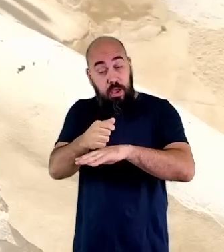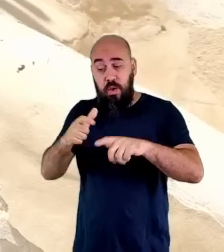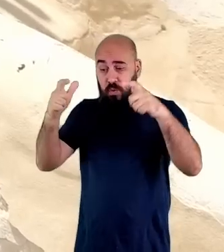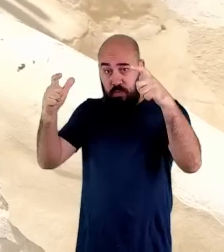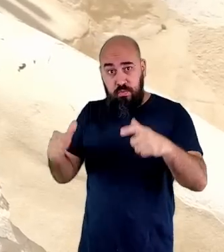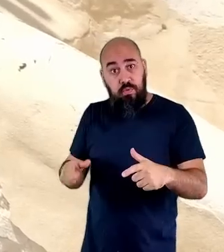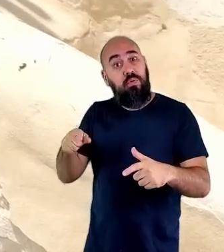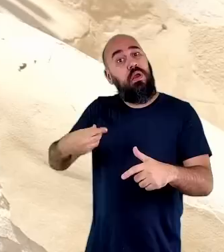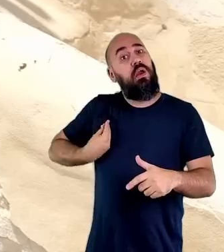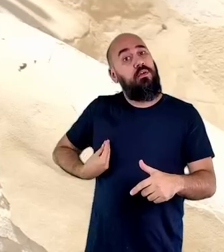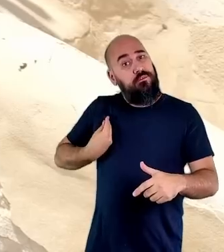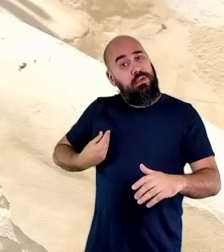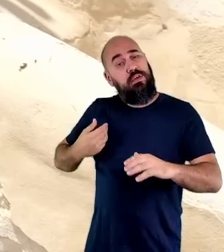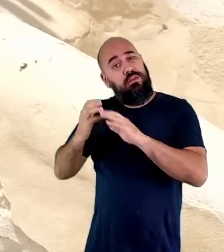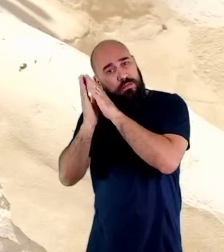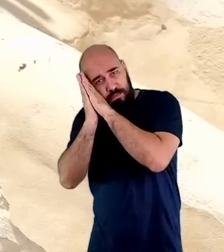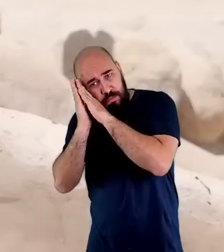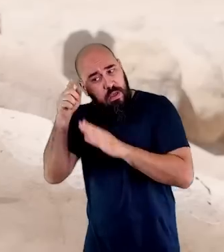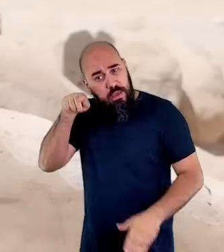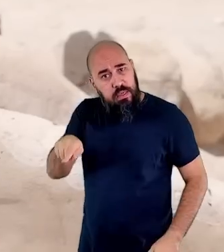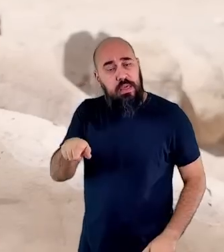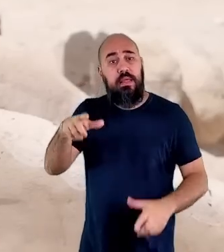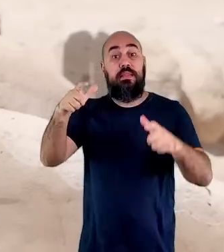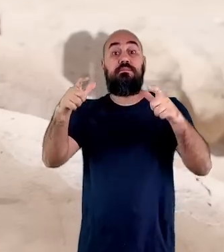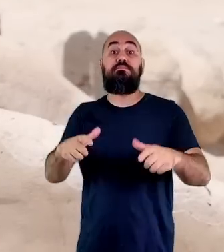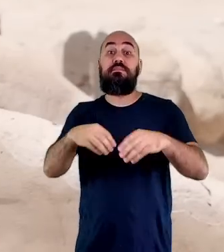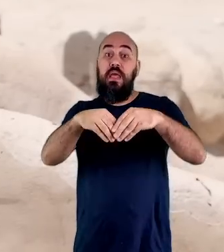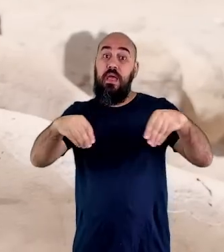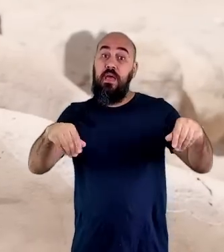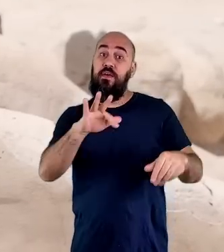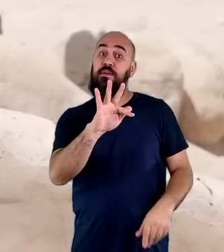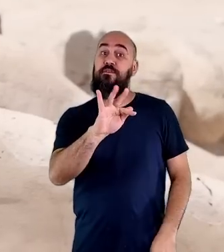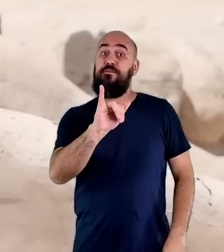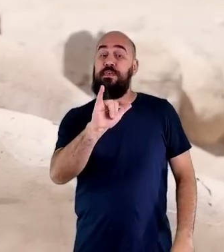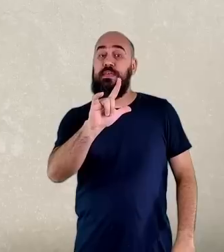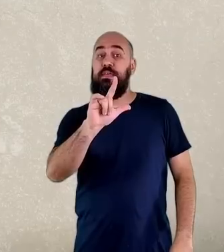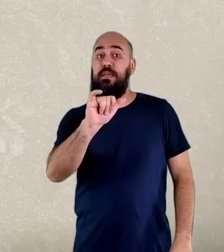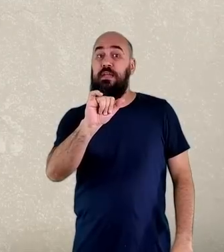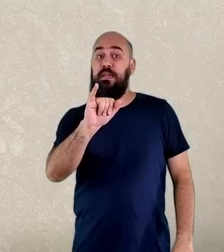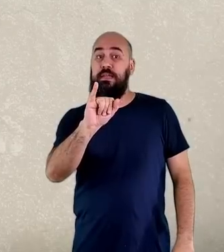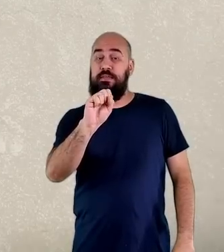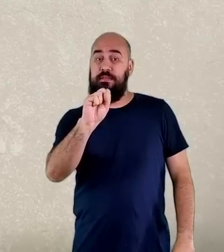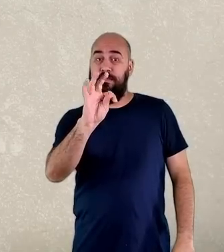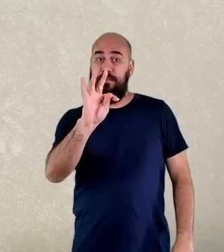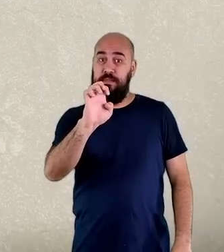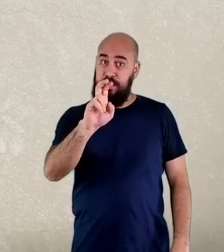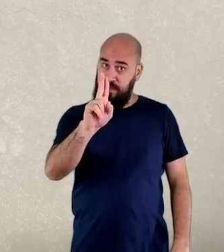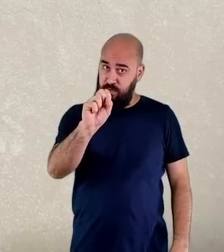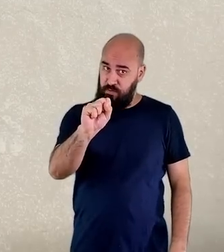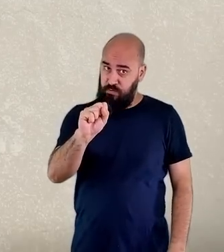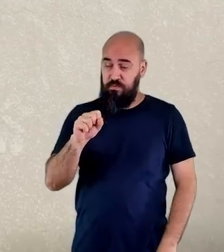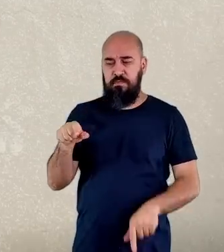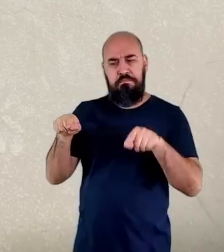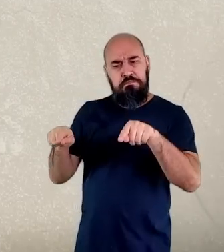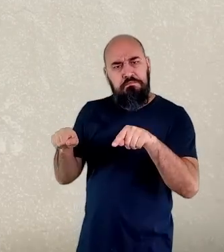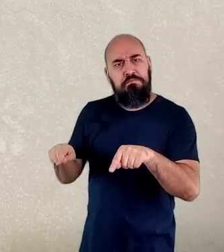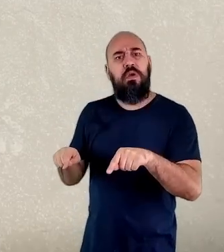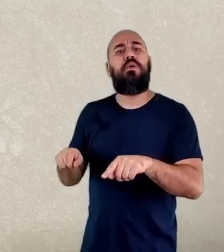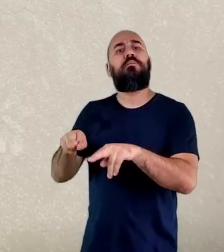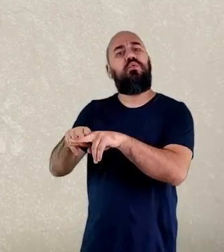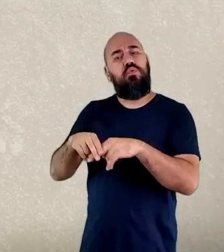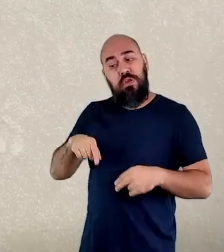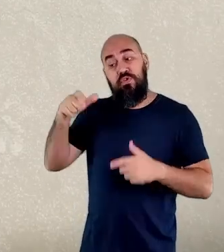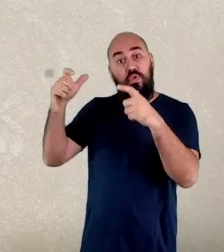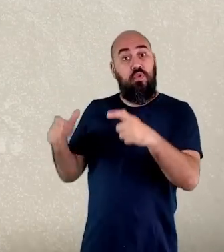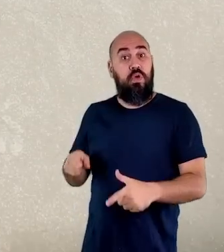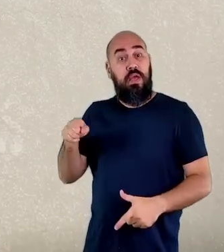porque aqui na época pertencia aos filisteus. E quando você vai ao verso 31, diz assim: Por isso, aquele lugar foi